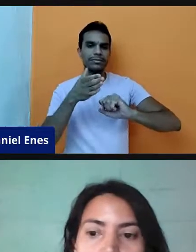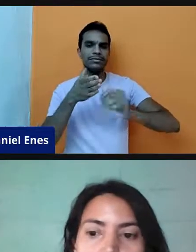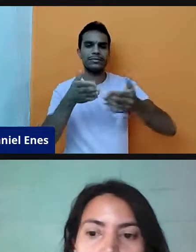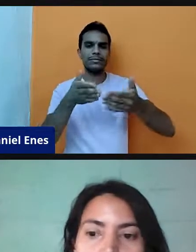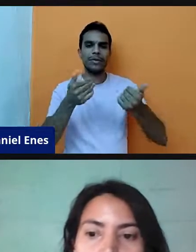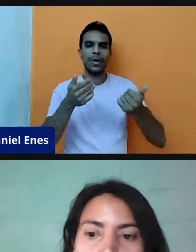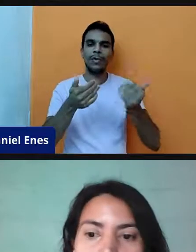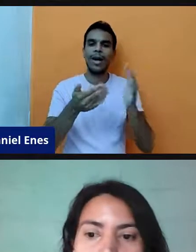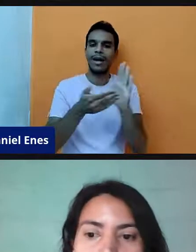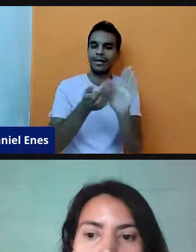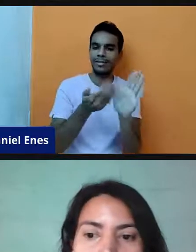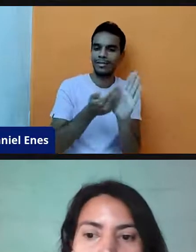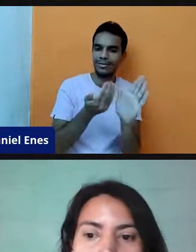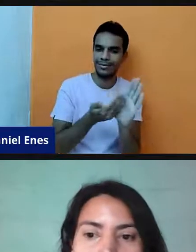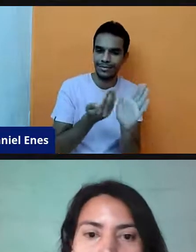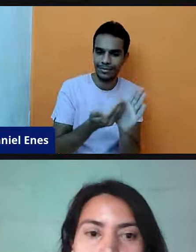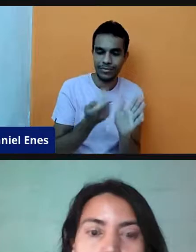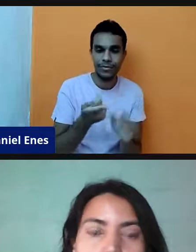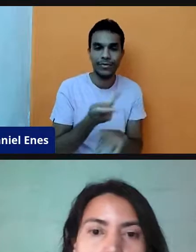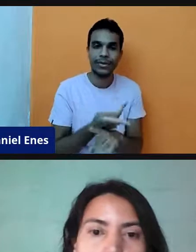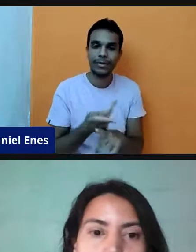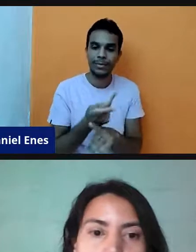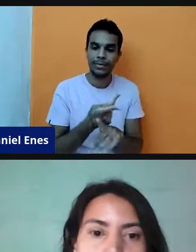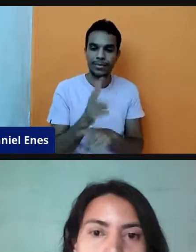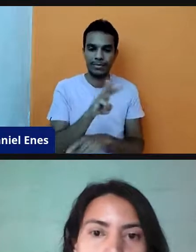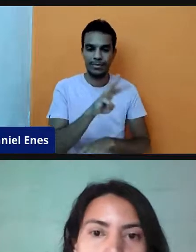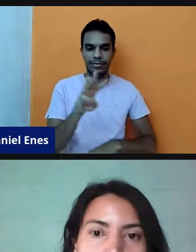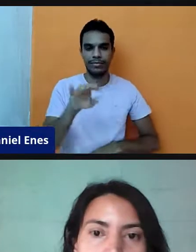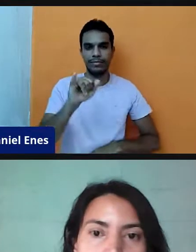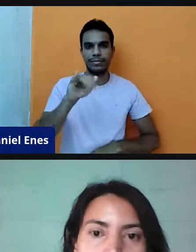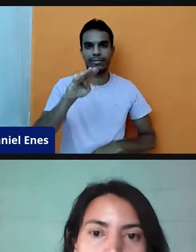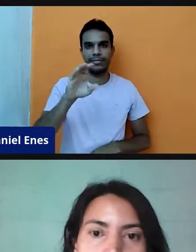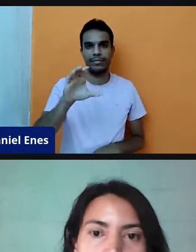das revistas, né? Se vocês procurarem no site do IBC,